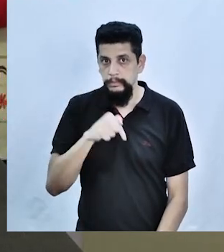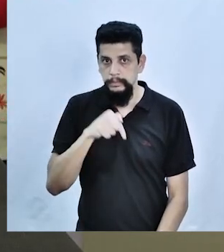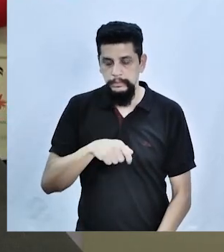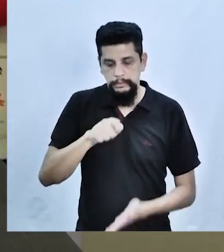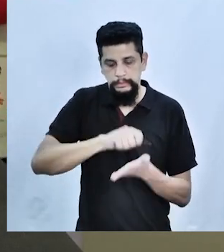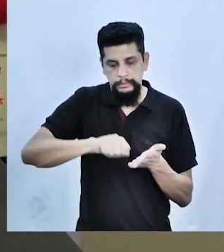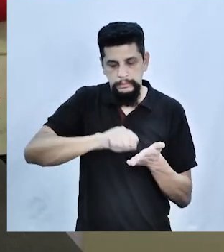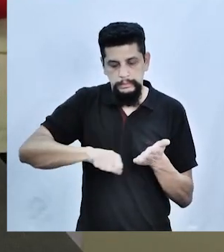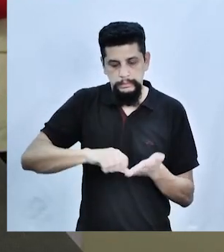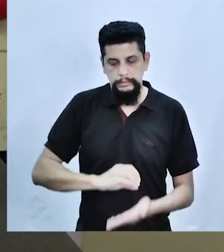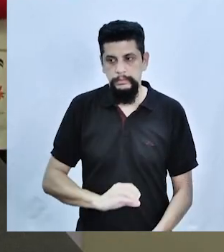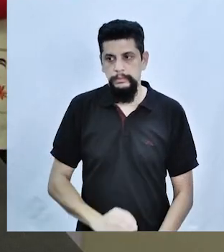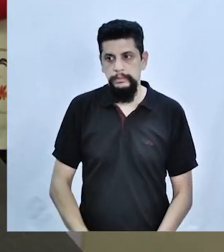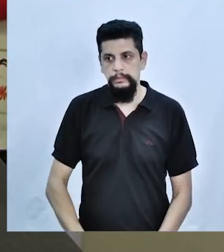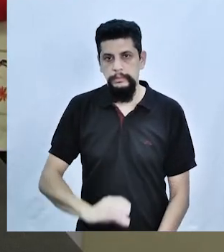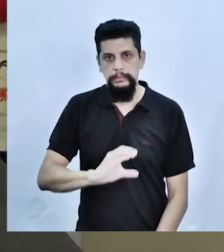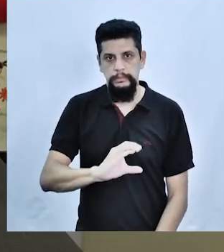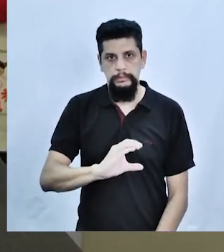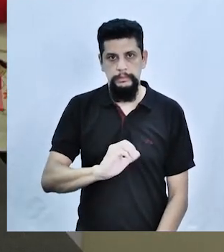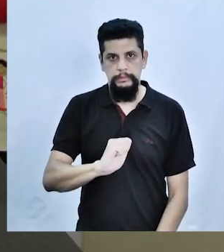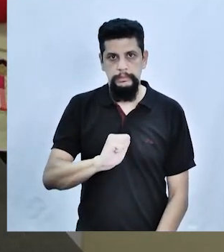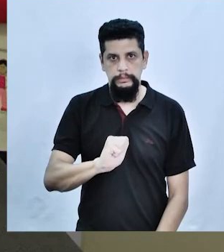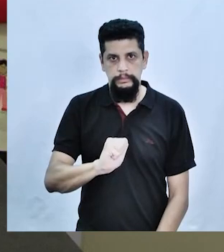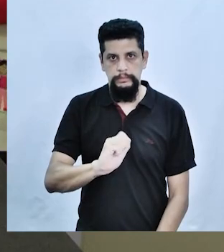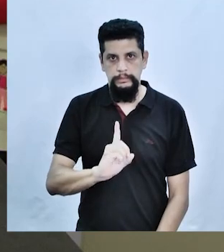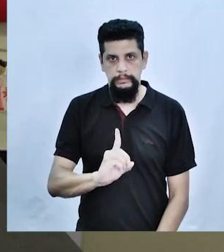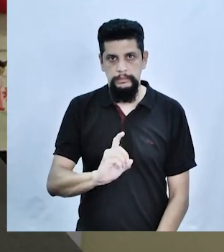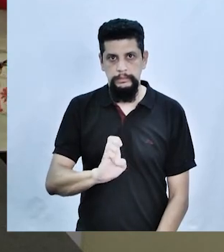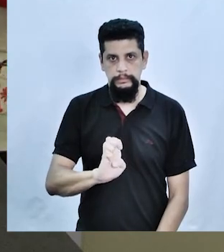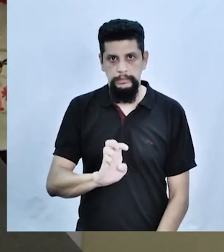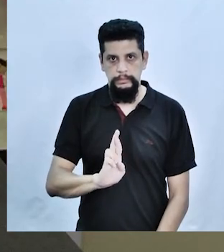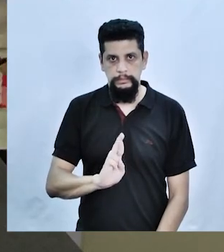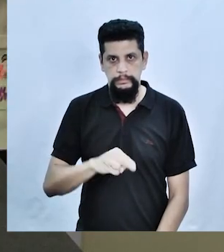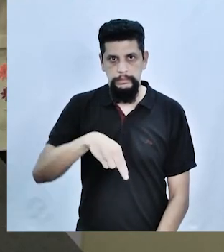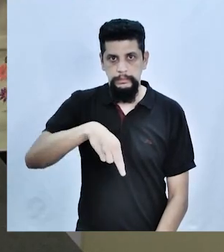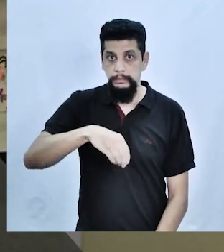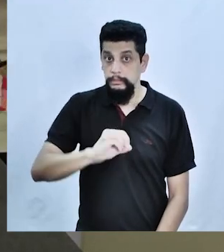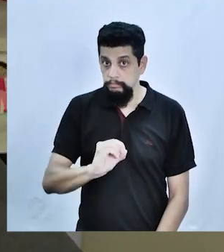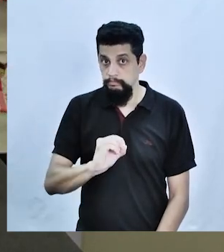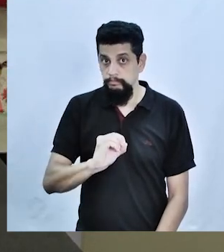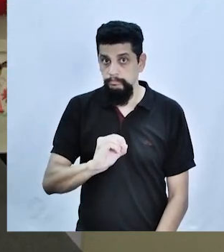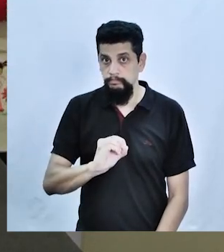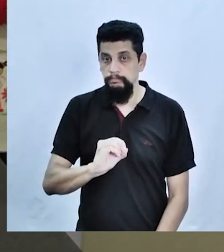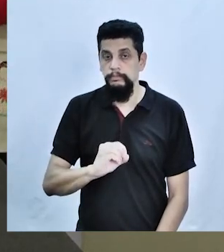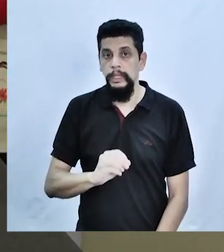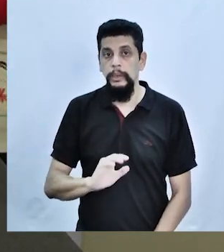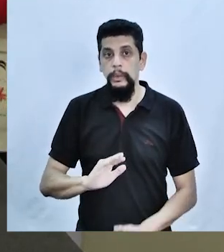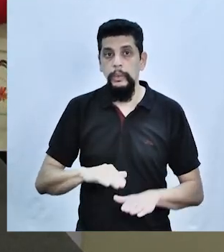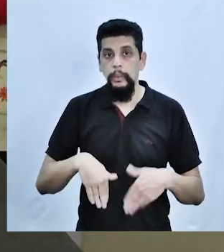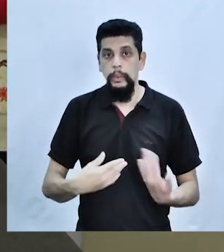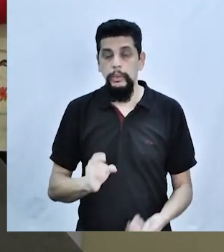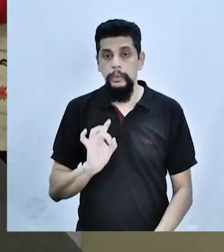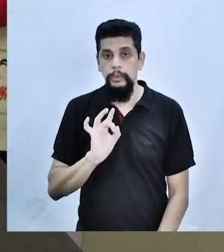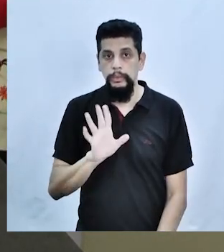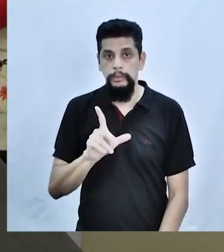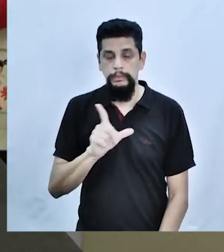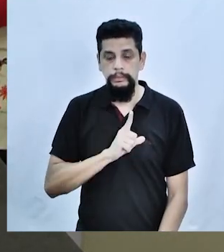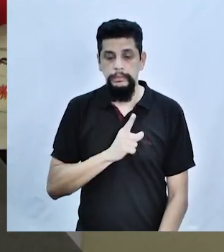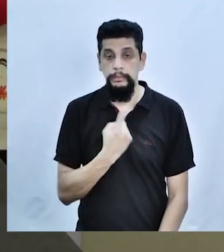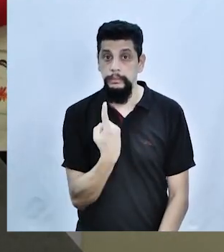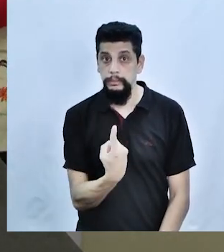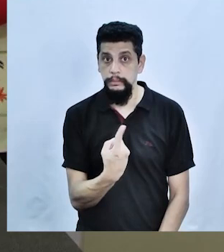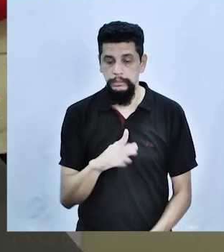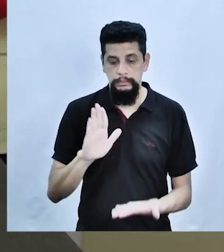que aqui nós escrevemos caderno. Quando é que nós usamos caderno? Quando tem só